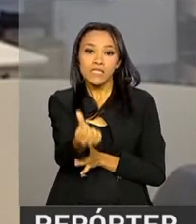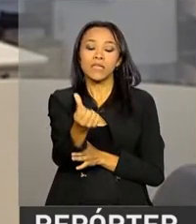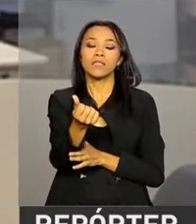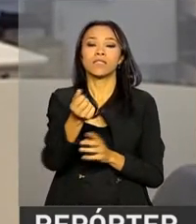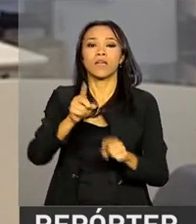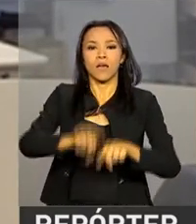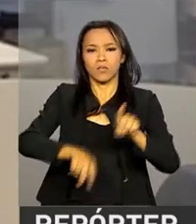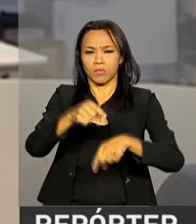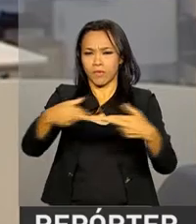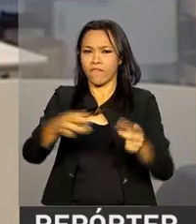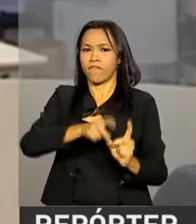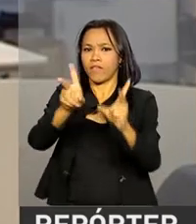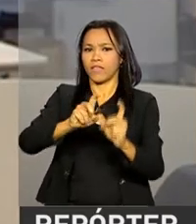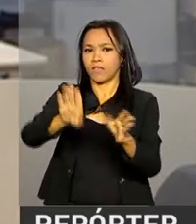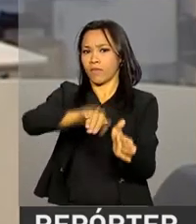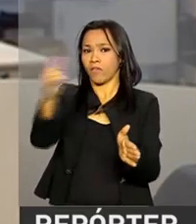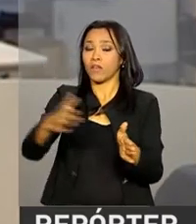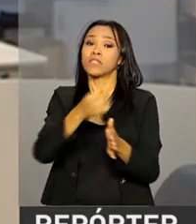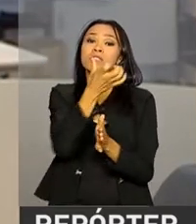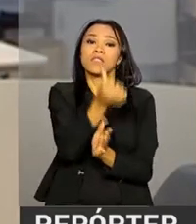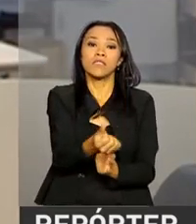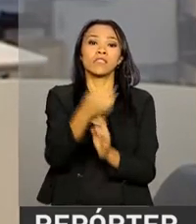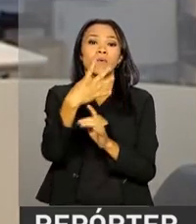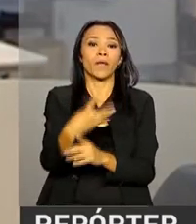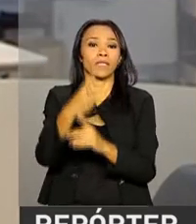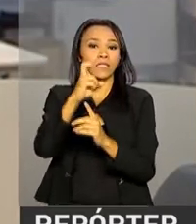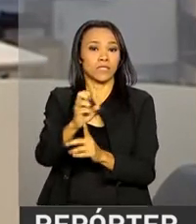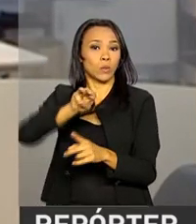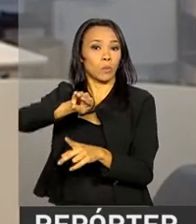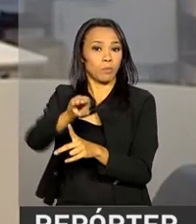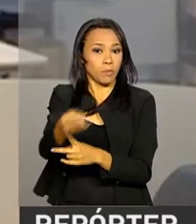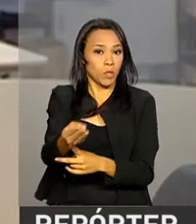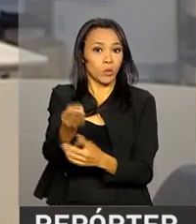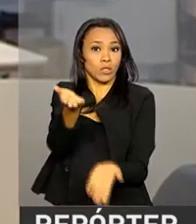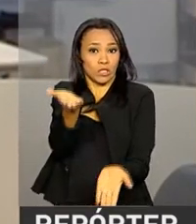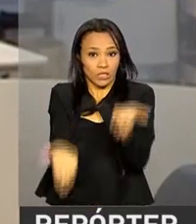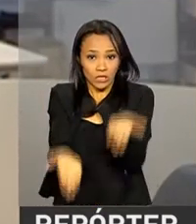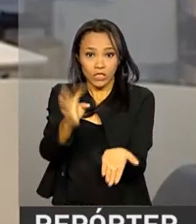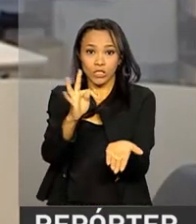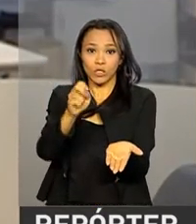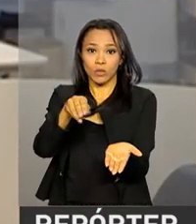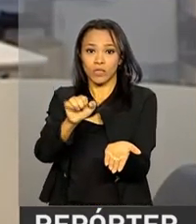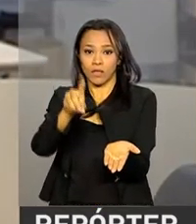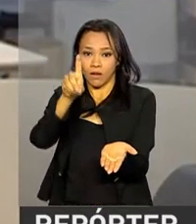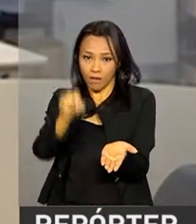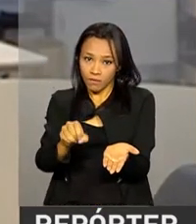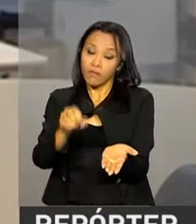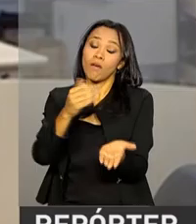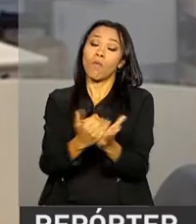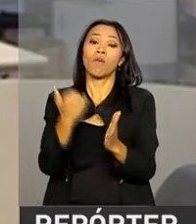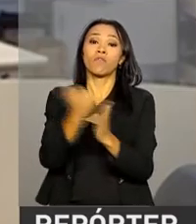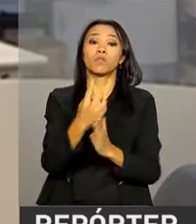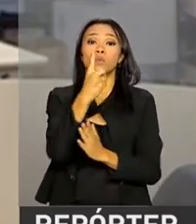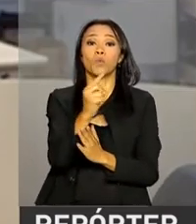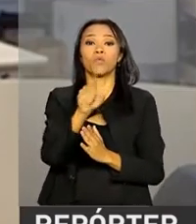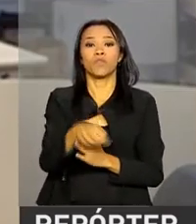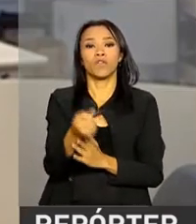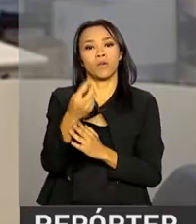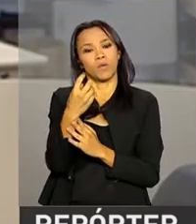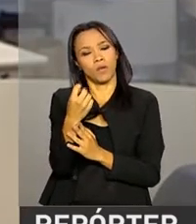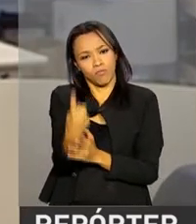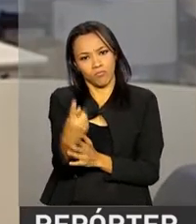somaram 645 milhões de toneladas o avanço de 1,1 por cento na comparação com